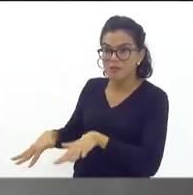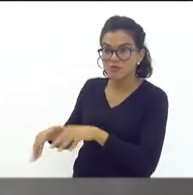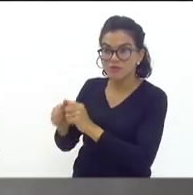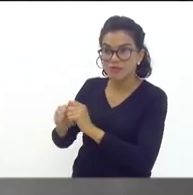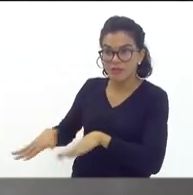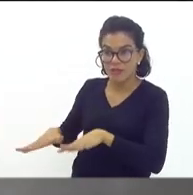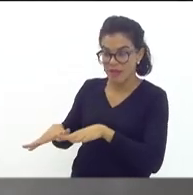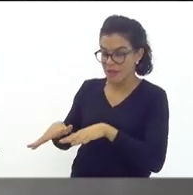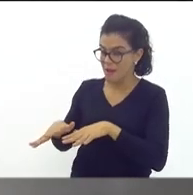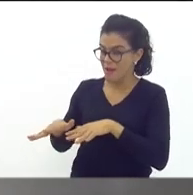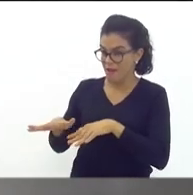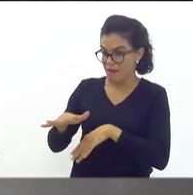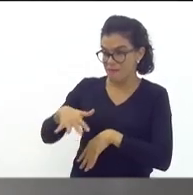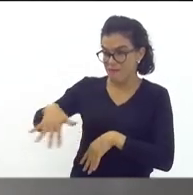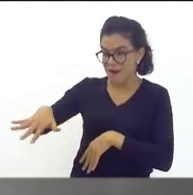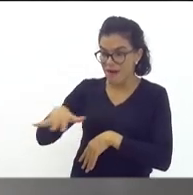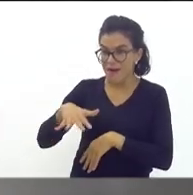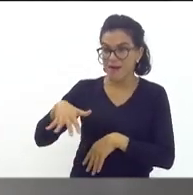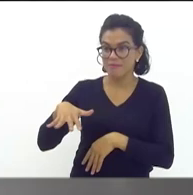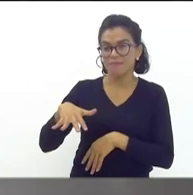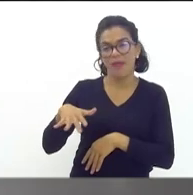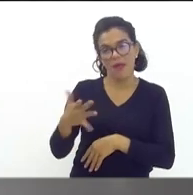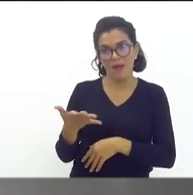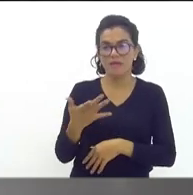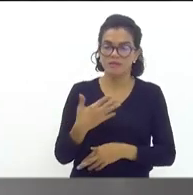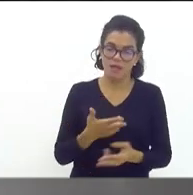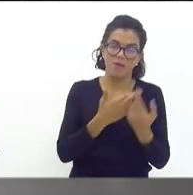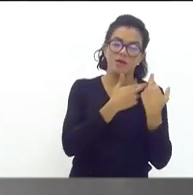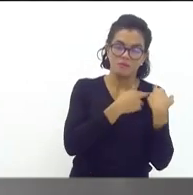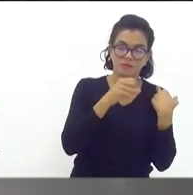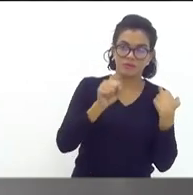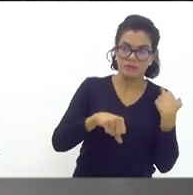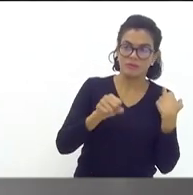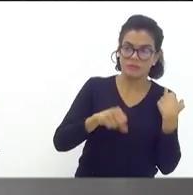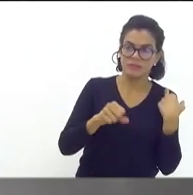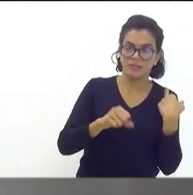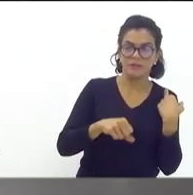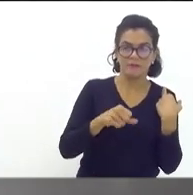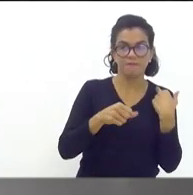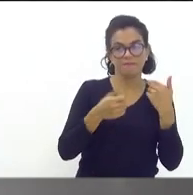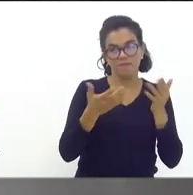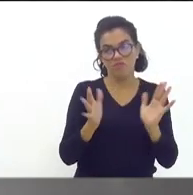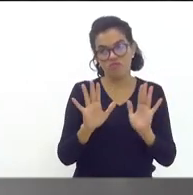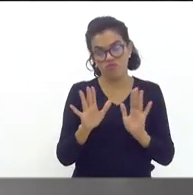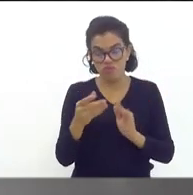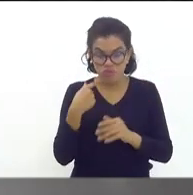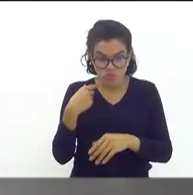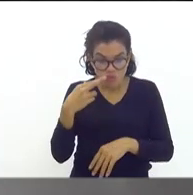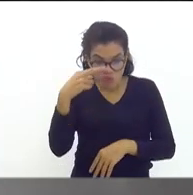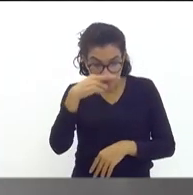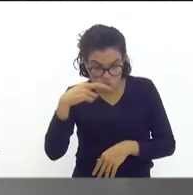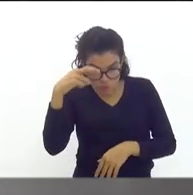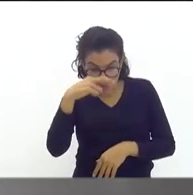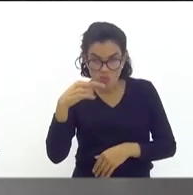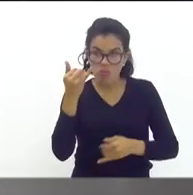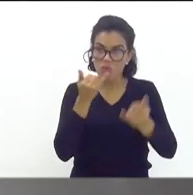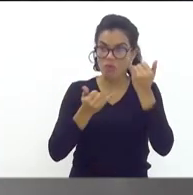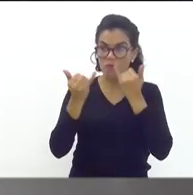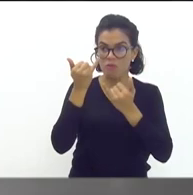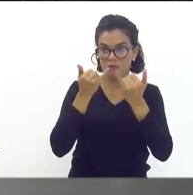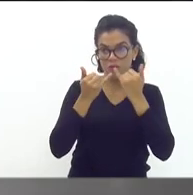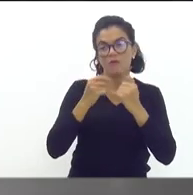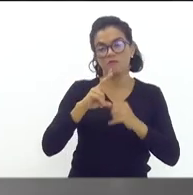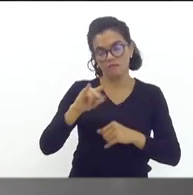criar um ambiente de monopólio Isso é uma atribuição da agência sim verificar então chegando essas informações por Óbvio um processo